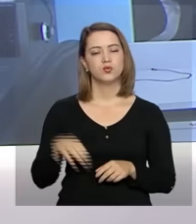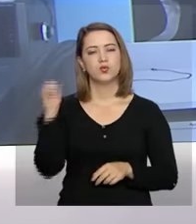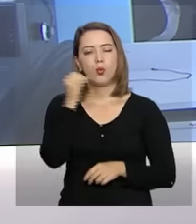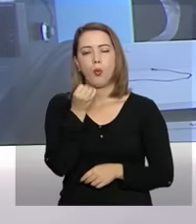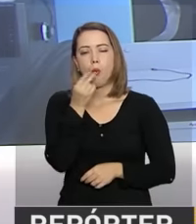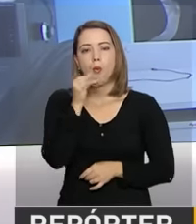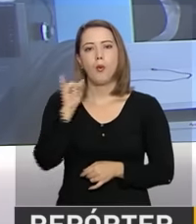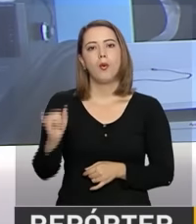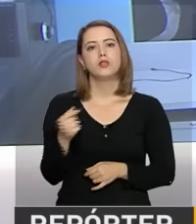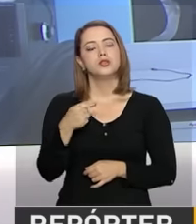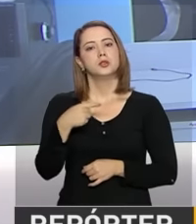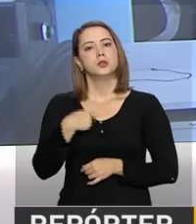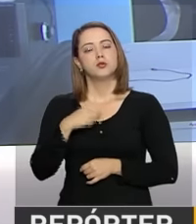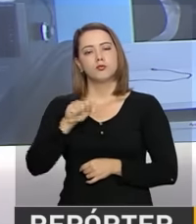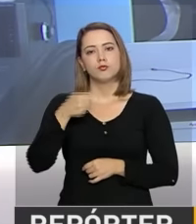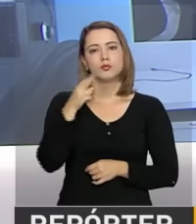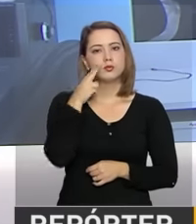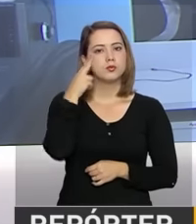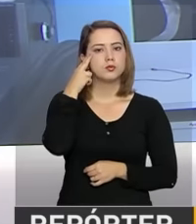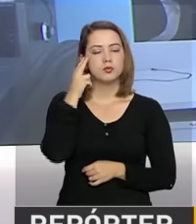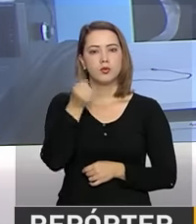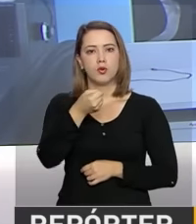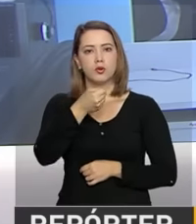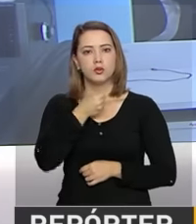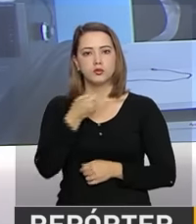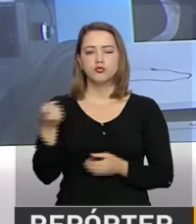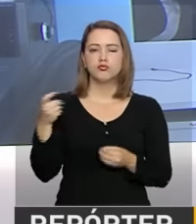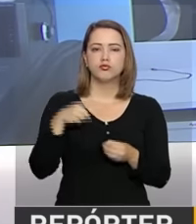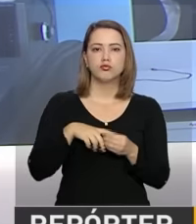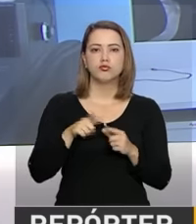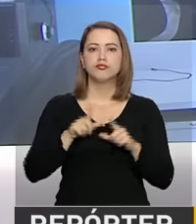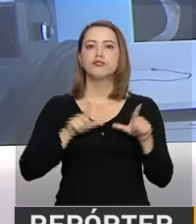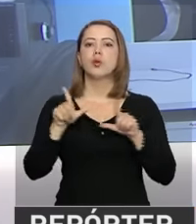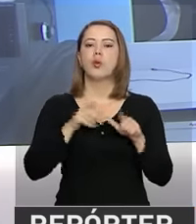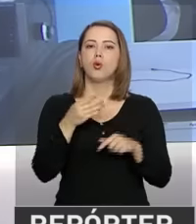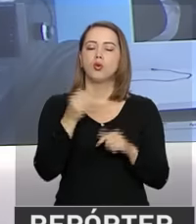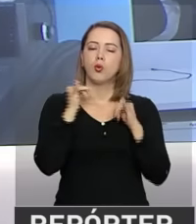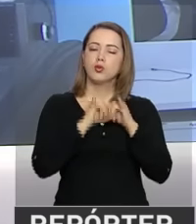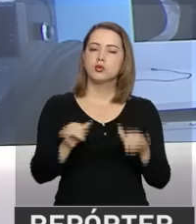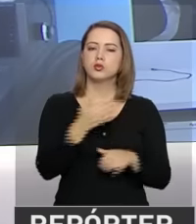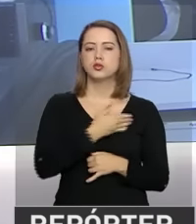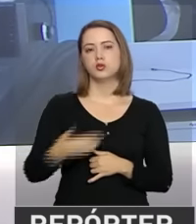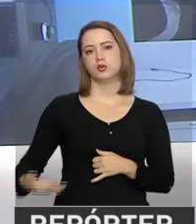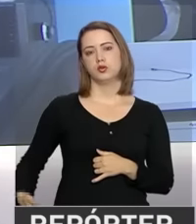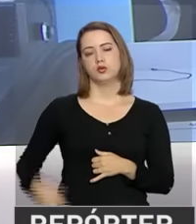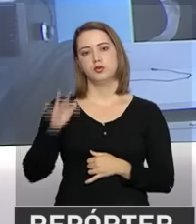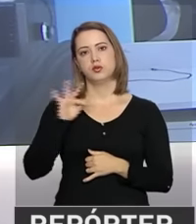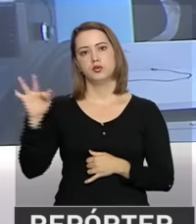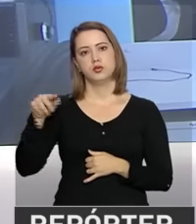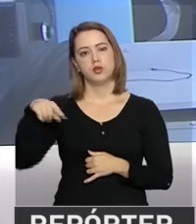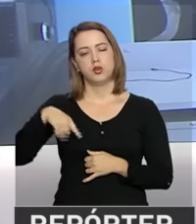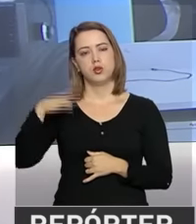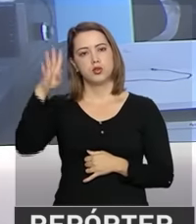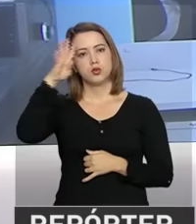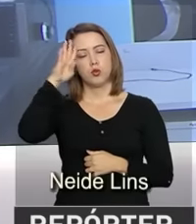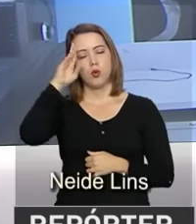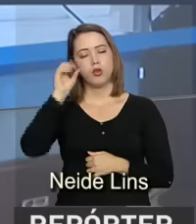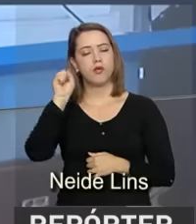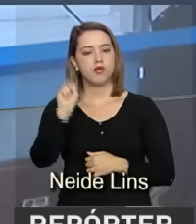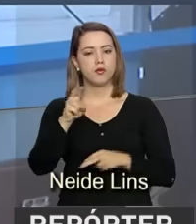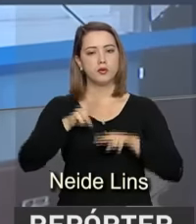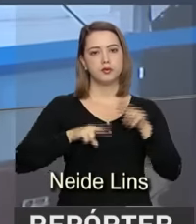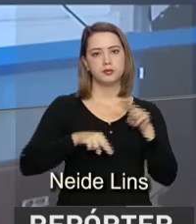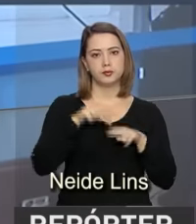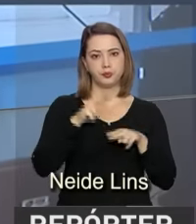Olá, bom dia. Eu sou Daniele Popov, o repórter NBR está no ar com as notícias do governo federal desta quarta-feira, 8 de junho.